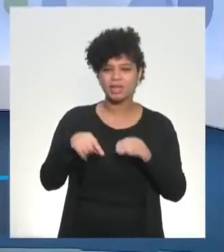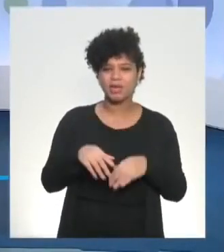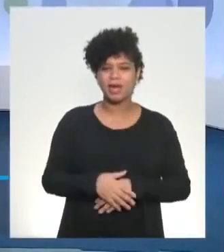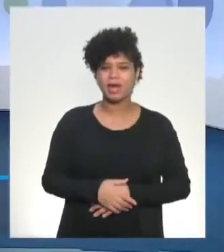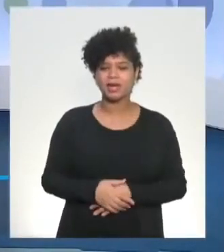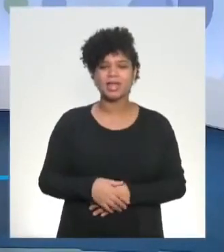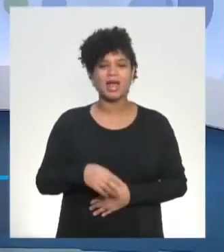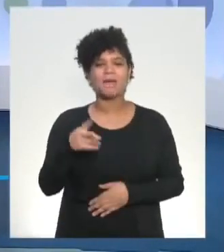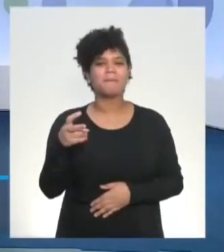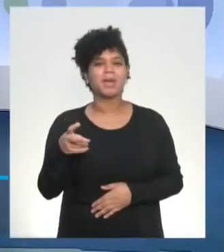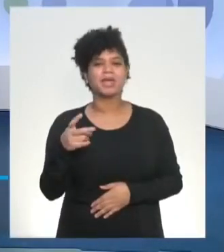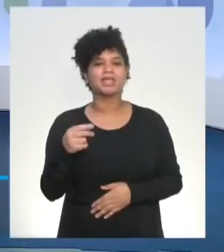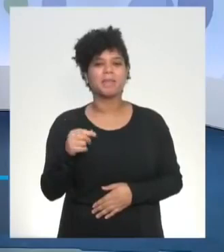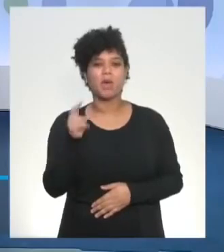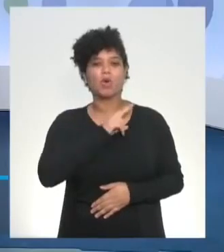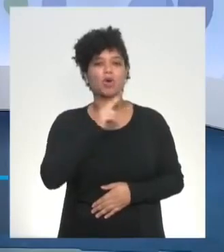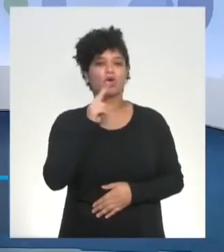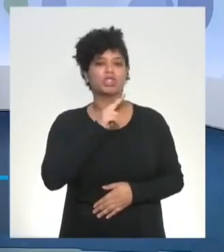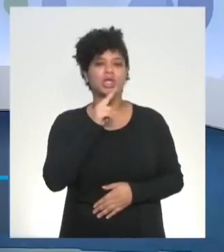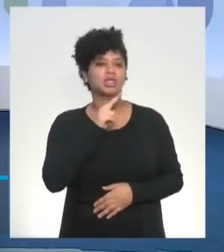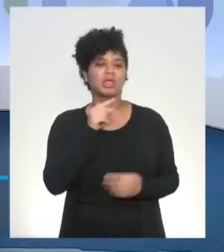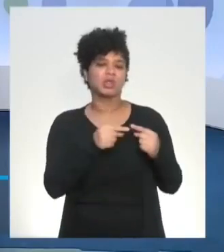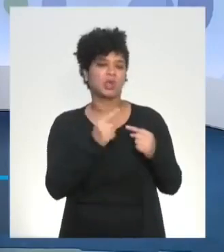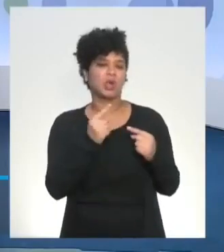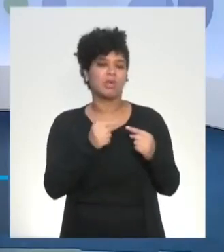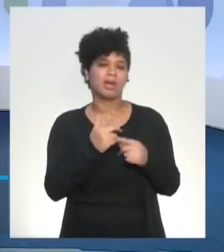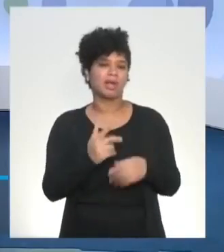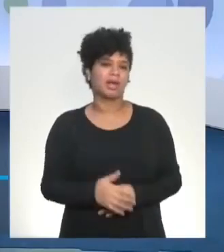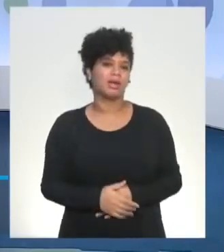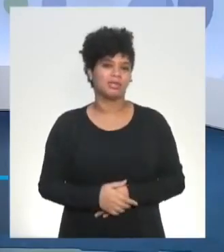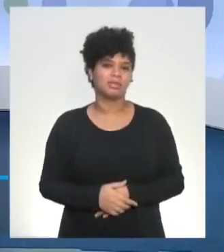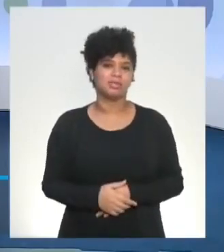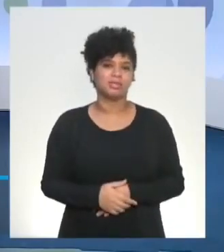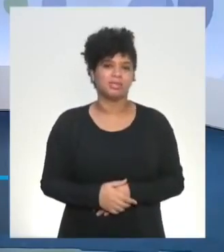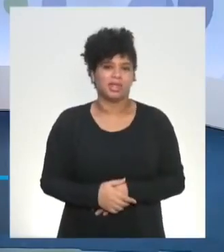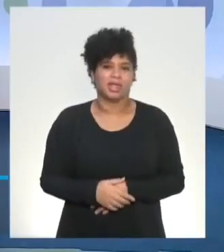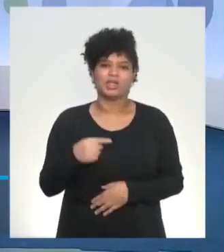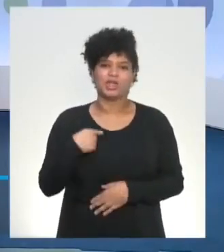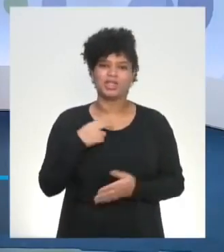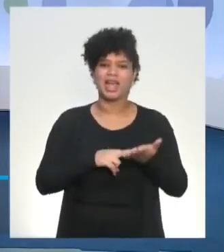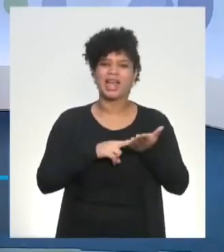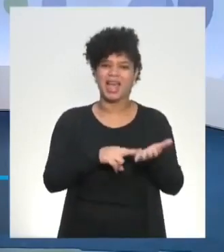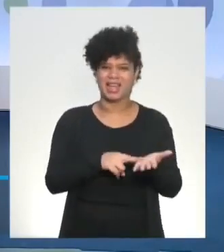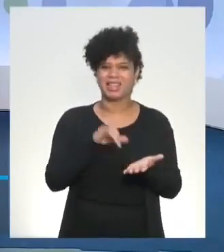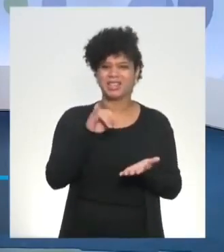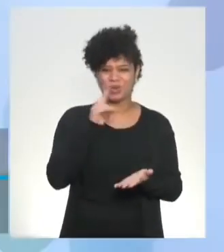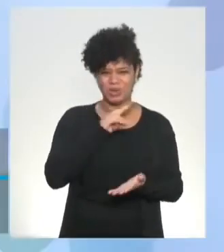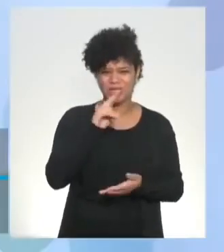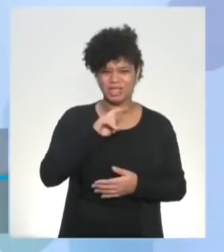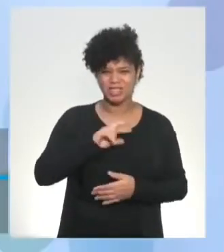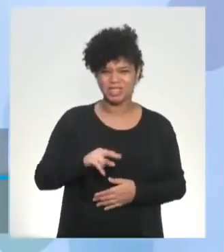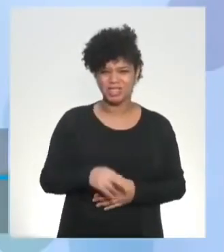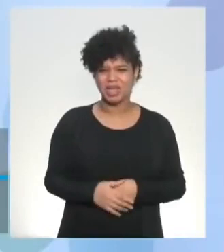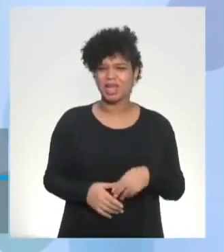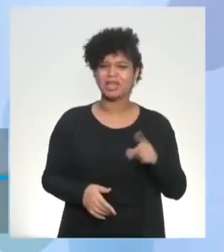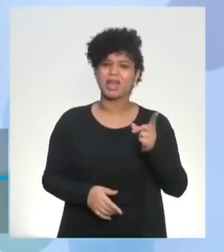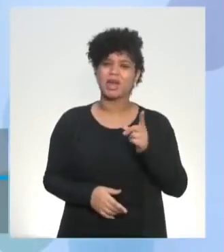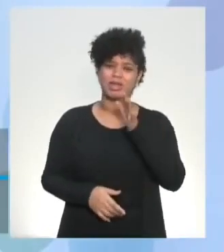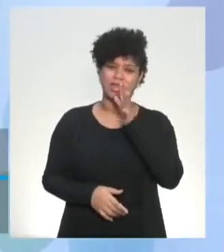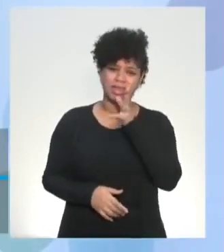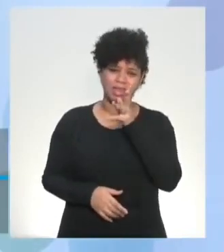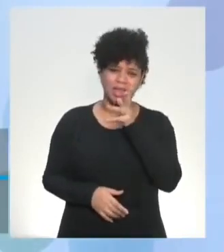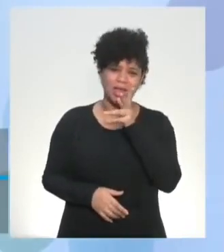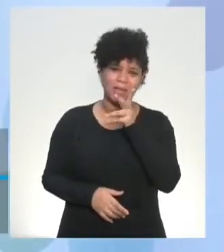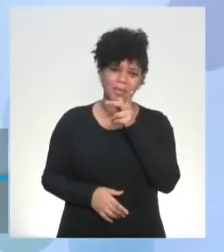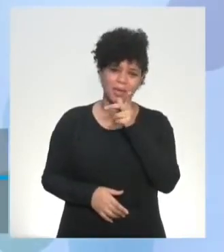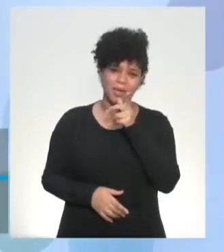observação sobre a questão da urgência, né? Então, aí o Será aluno que na colocou urgência a gente coloca carta? carta? carta tem que ser algo... Demora normalmente, É, demorava